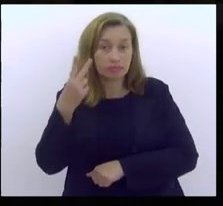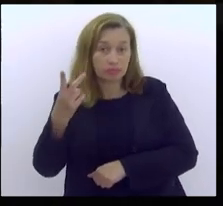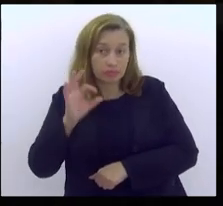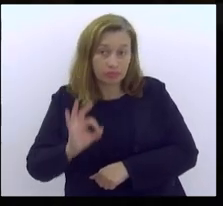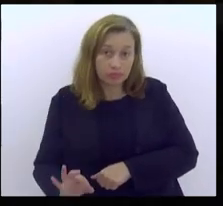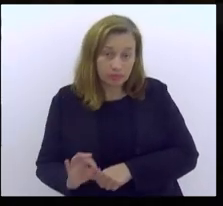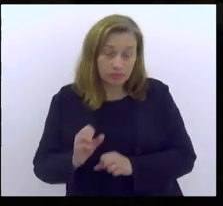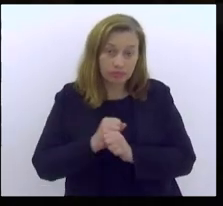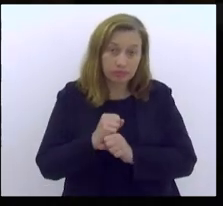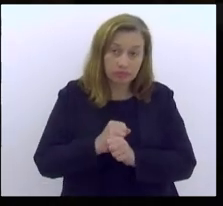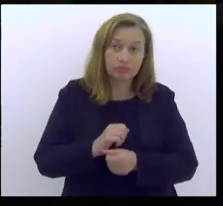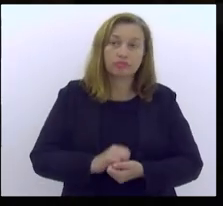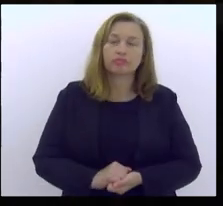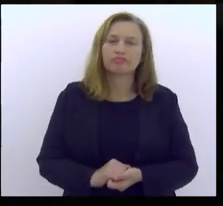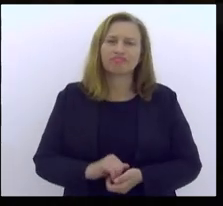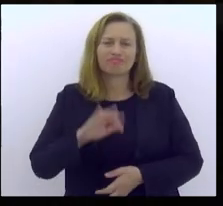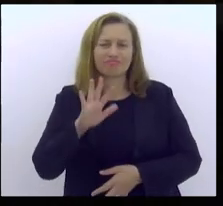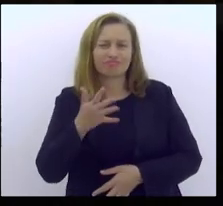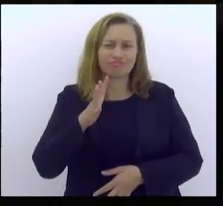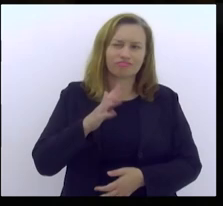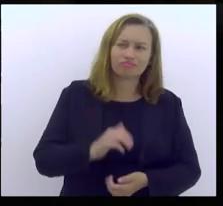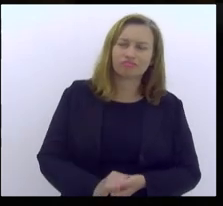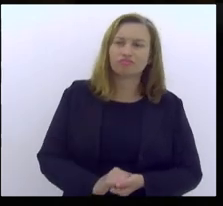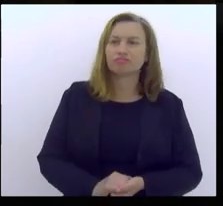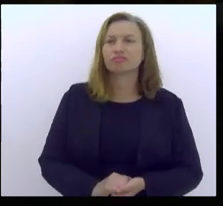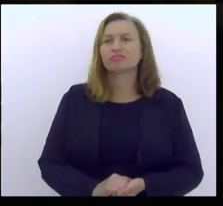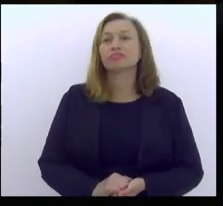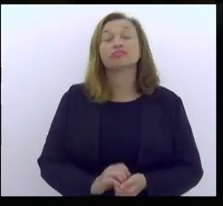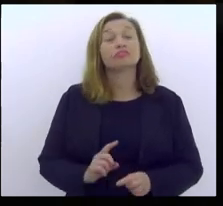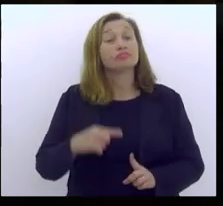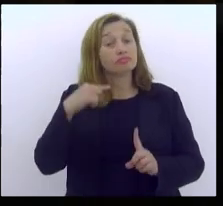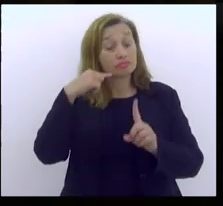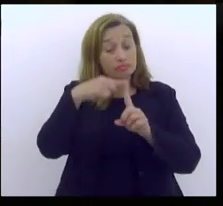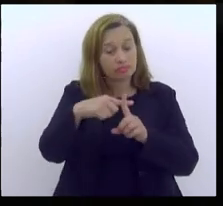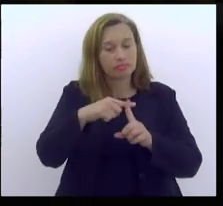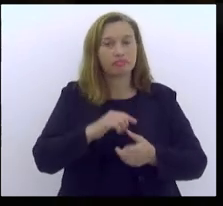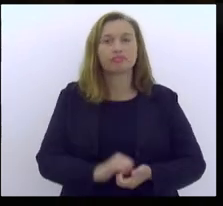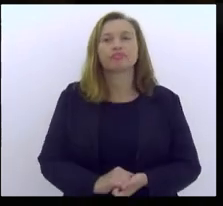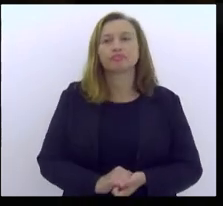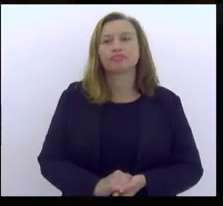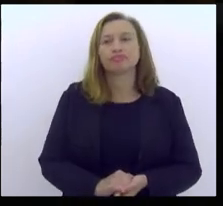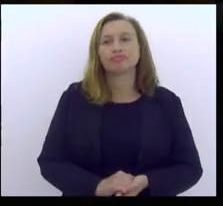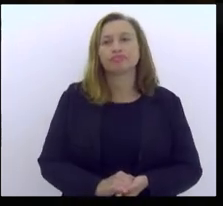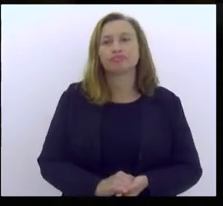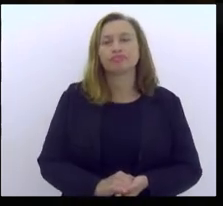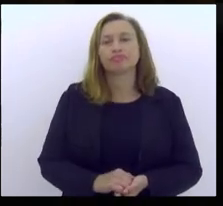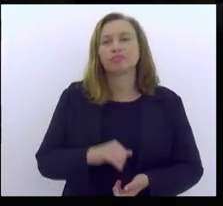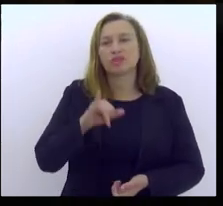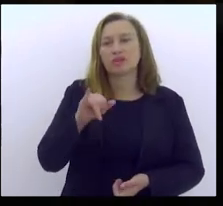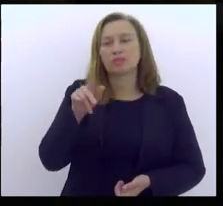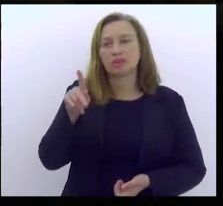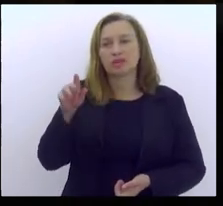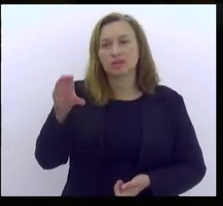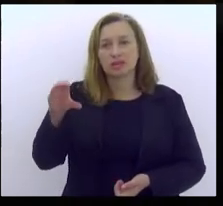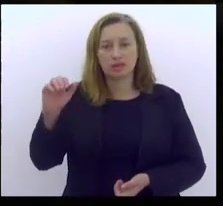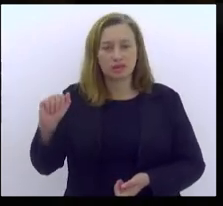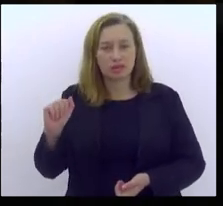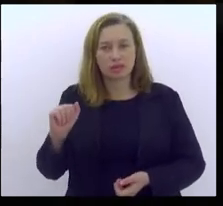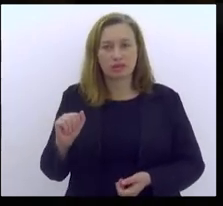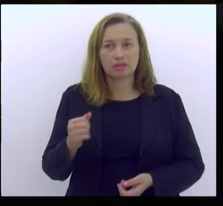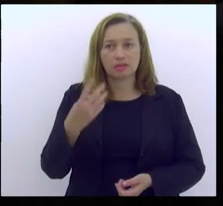5,2% ao ano, média ponderada, mais um IPCA de